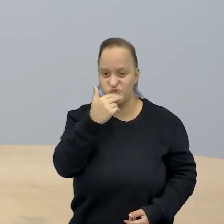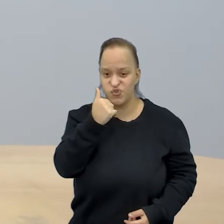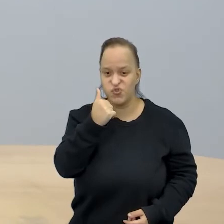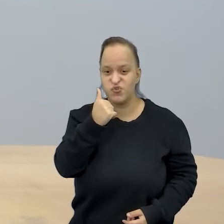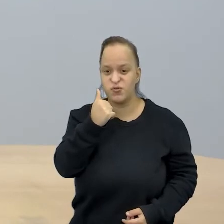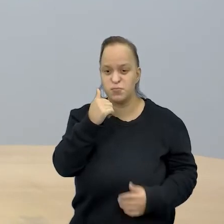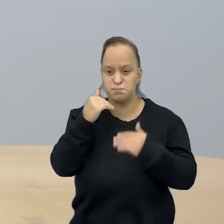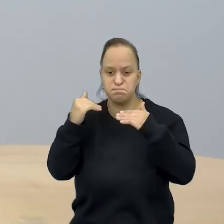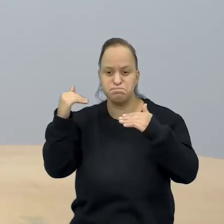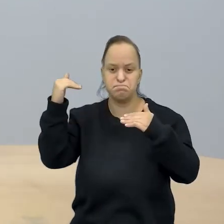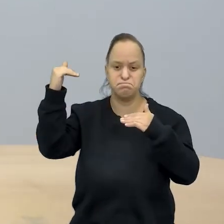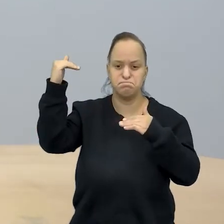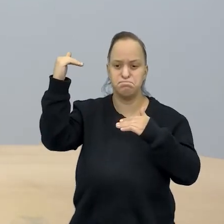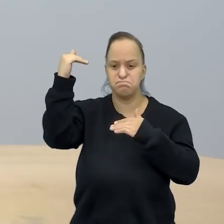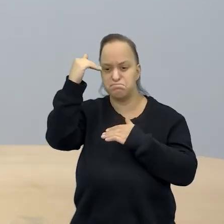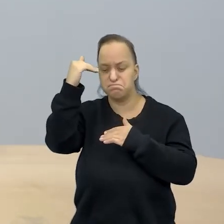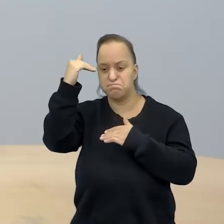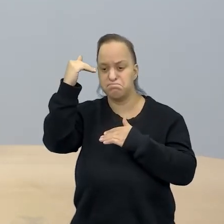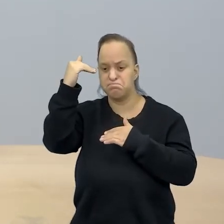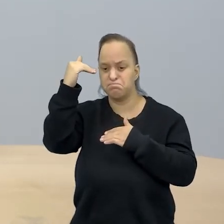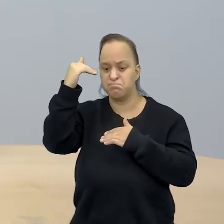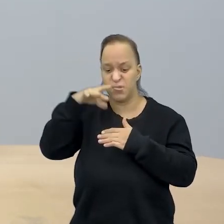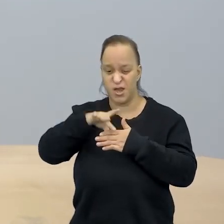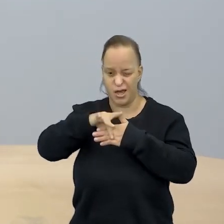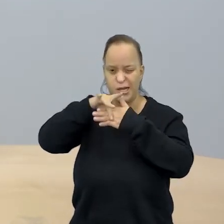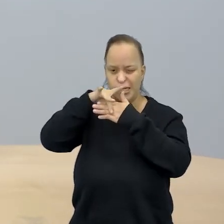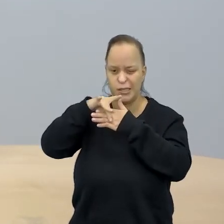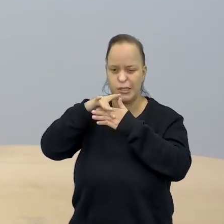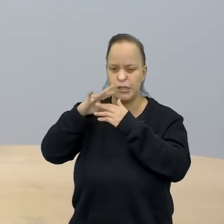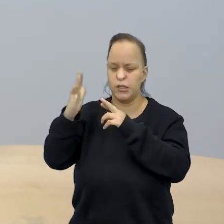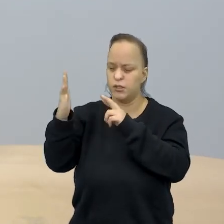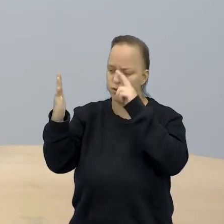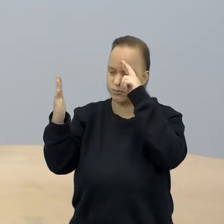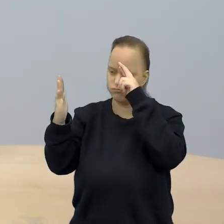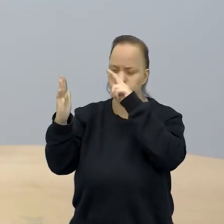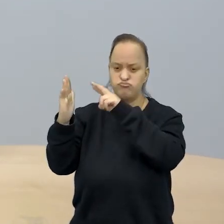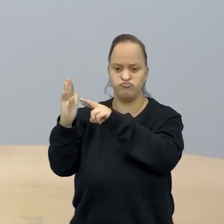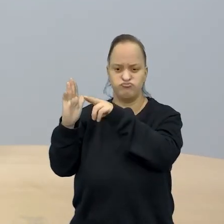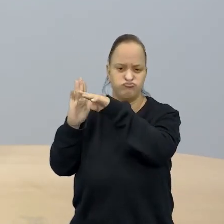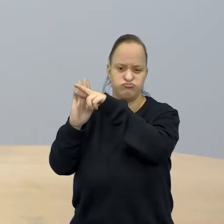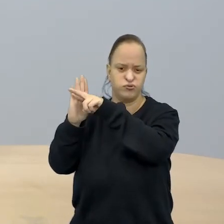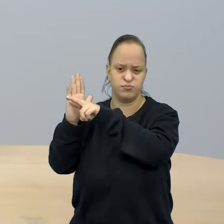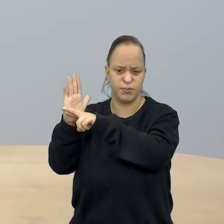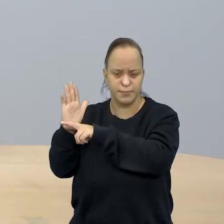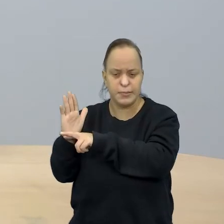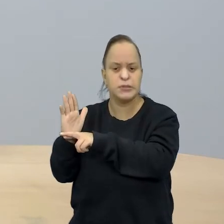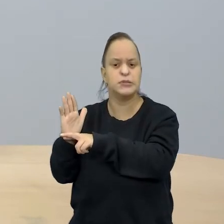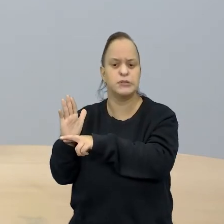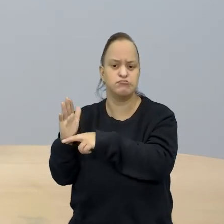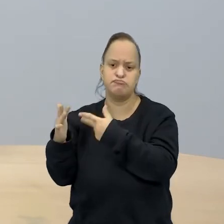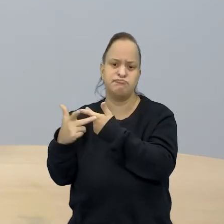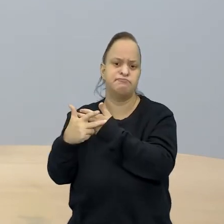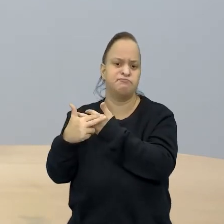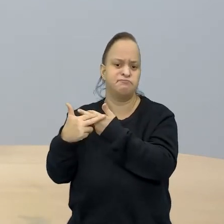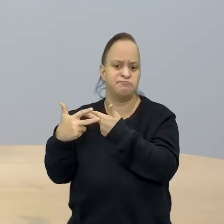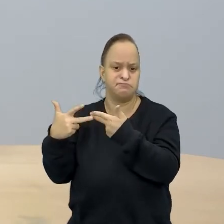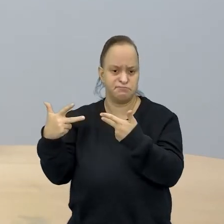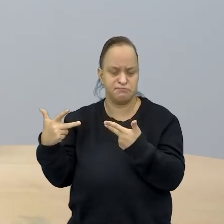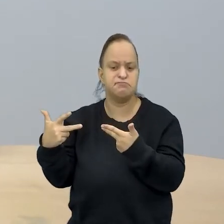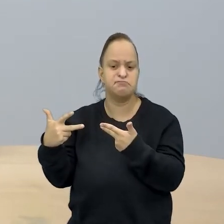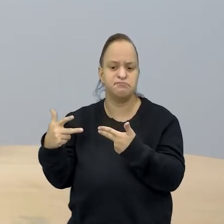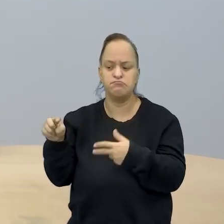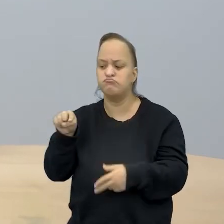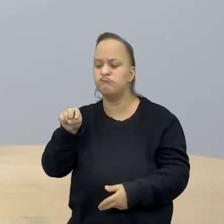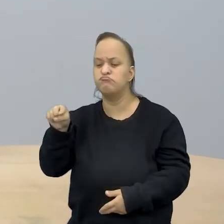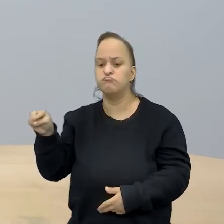superior hierarquicamente, e toda uma série de regras, de normas, né, que requerem que